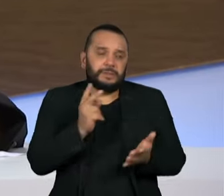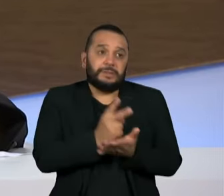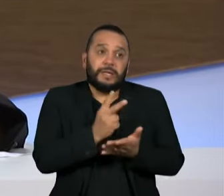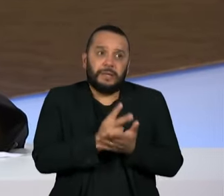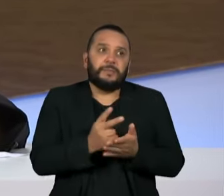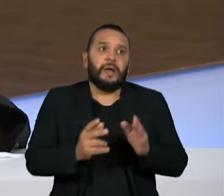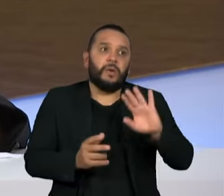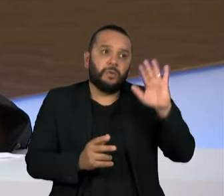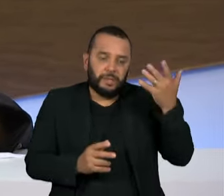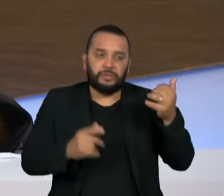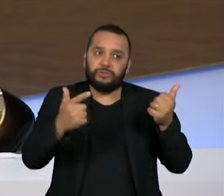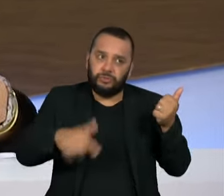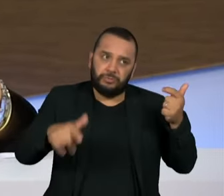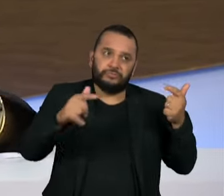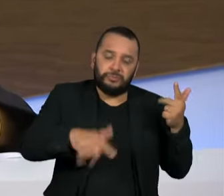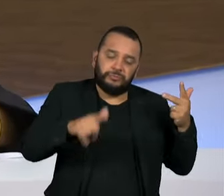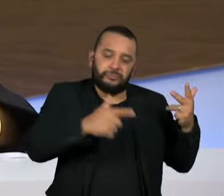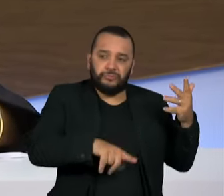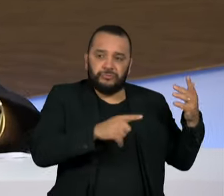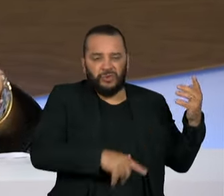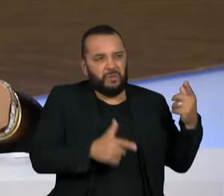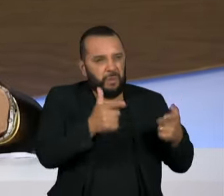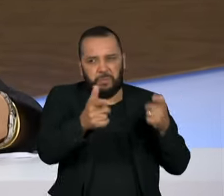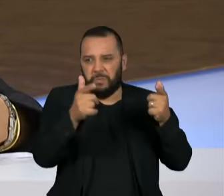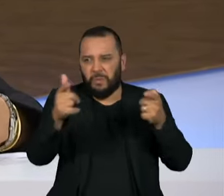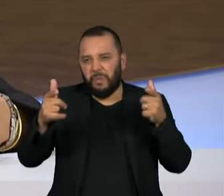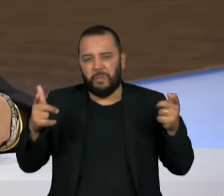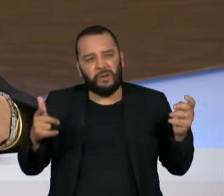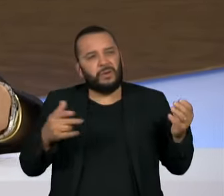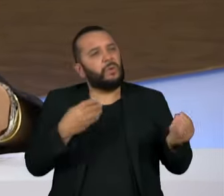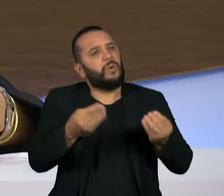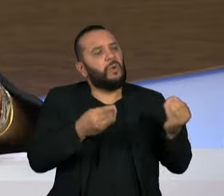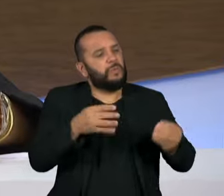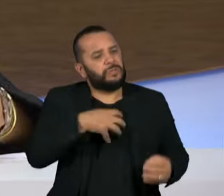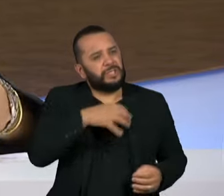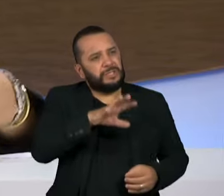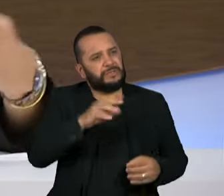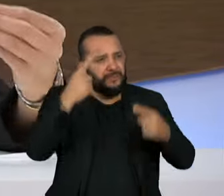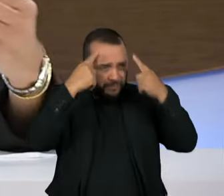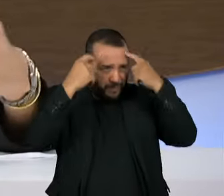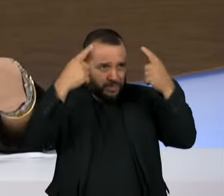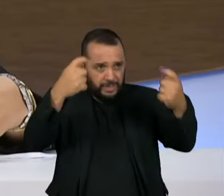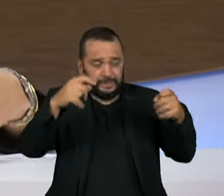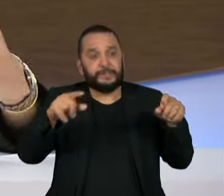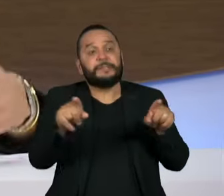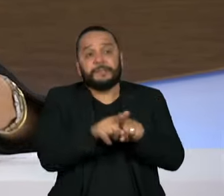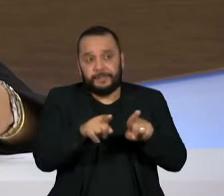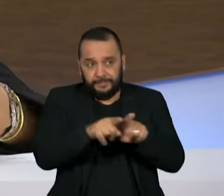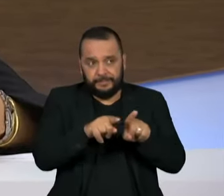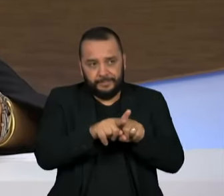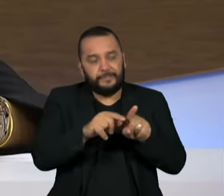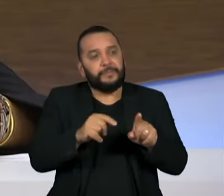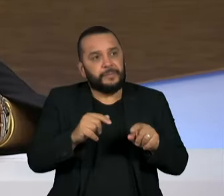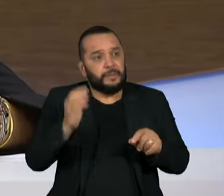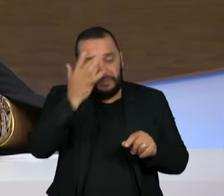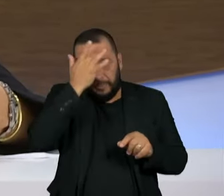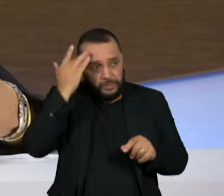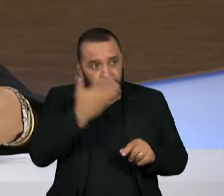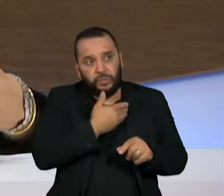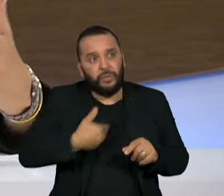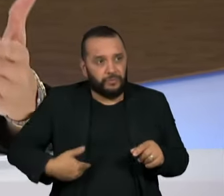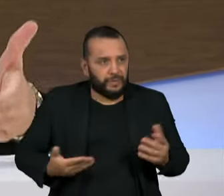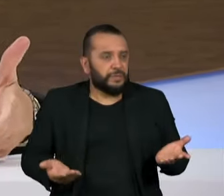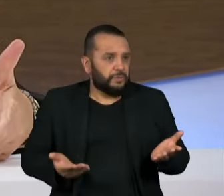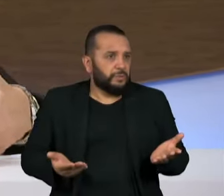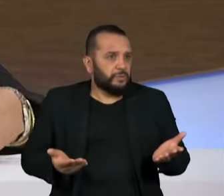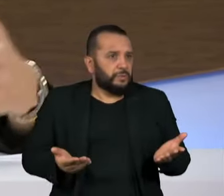situações reiteradas. Qual é o efeito que esse tipo de violência, sobretudo aquela que também que é praticada por agentes do Estado, tem para o